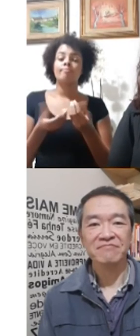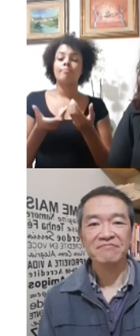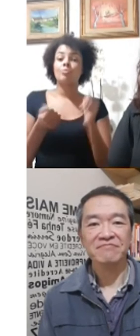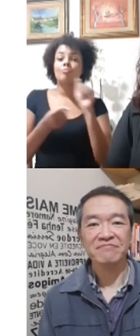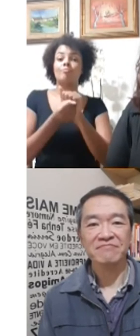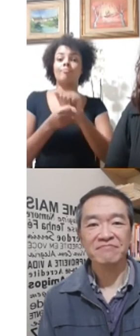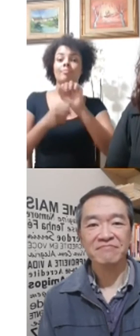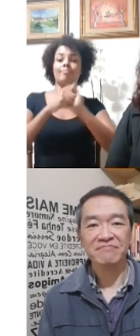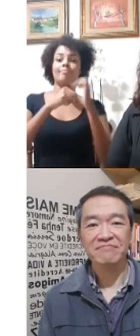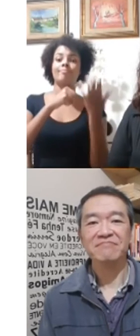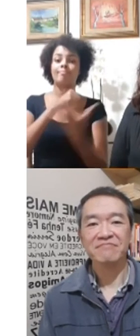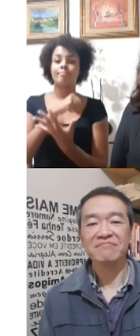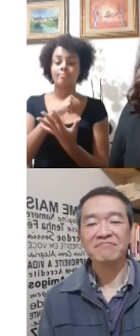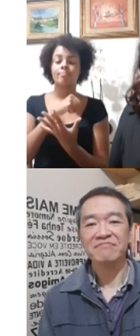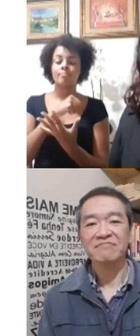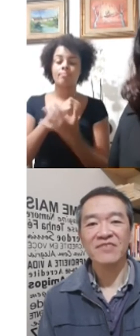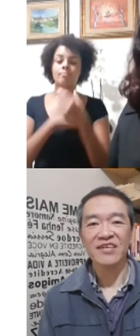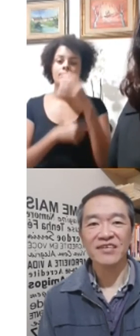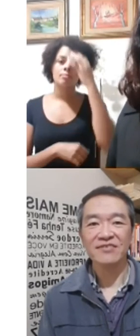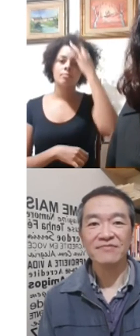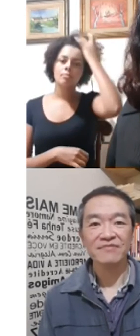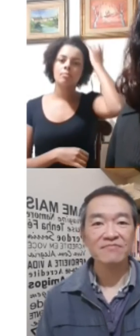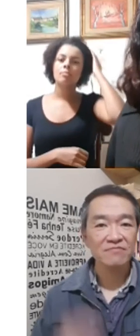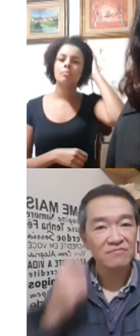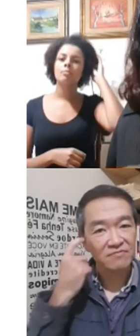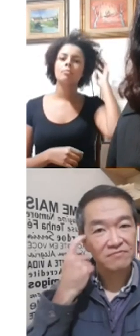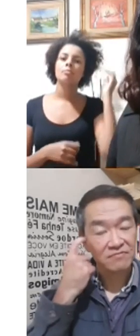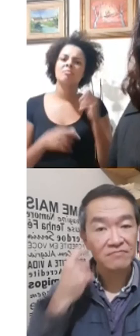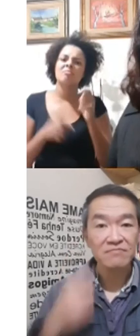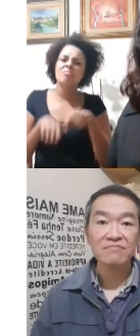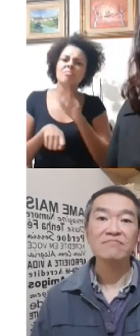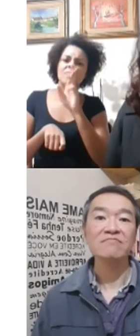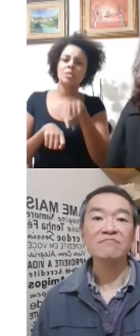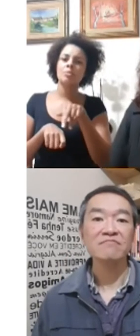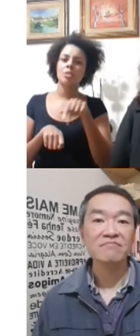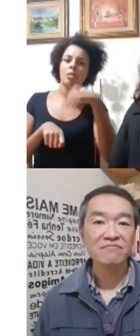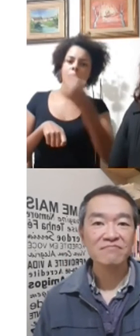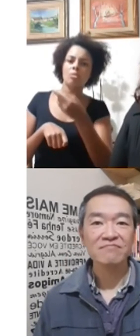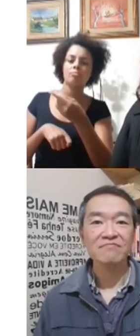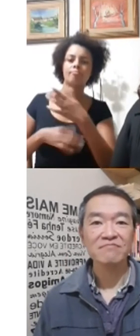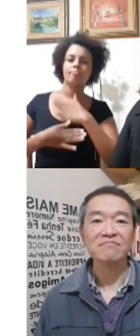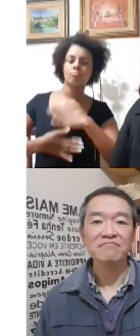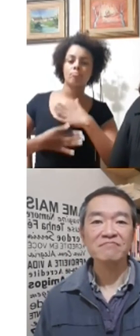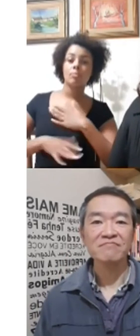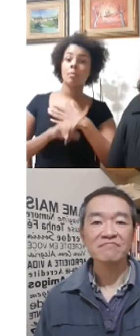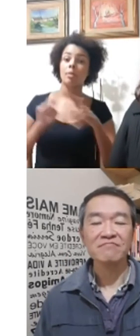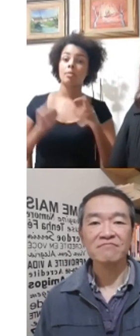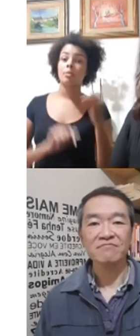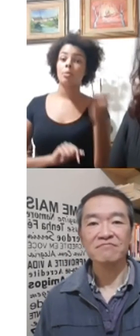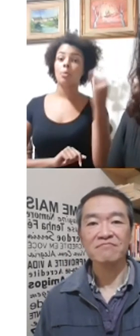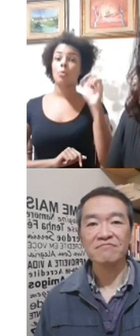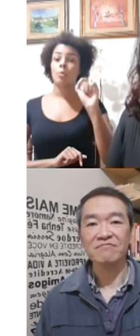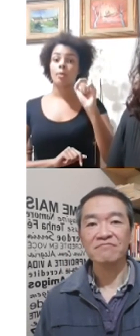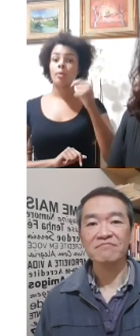com o coronavírus, né? Com a pandemia. Então, eu acho que aqui a gente pode responder depois com mais calma, mas muito importante,